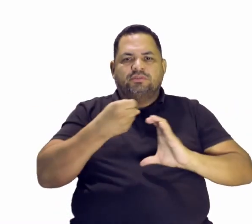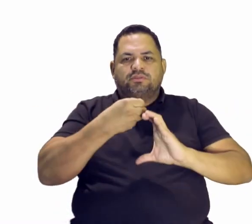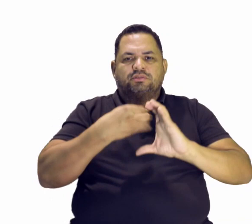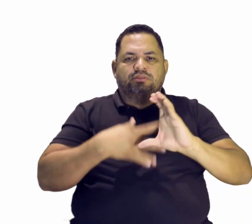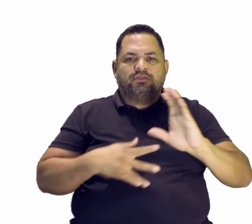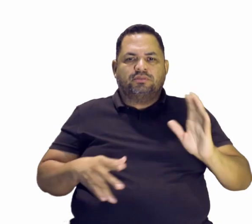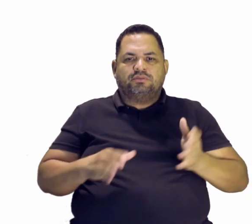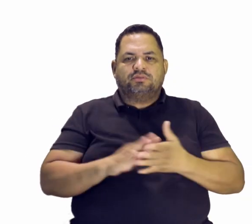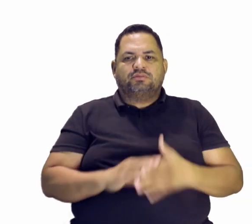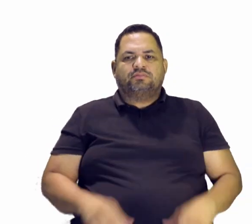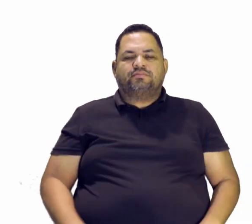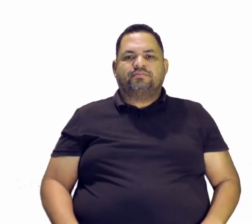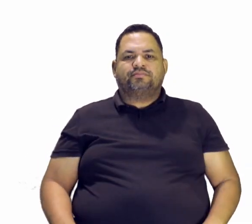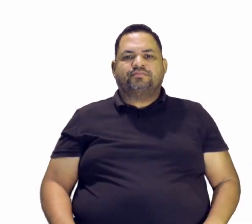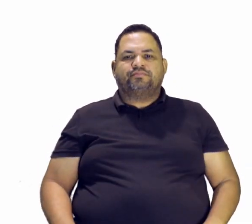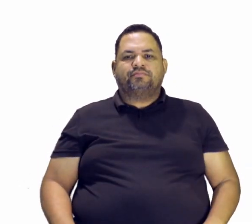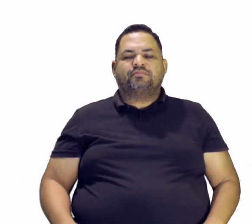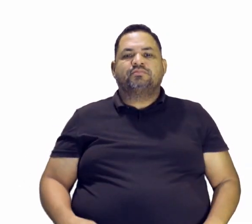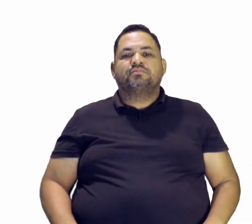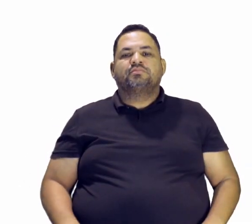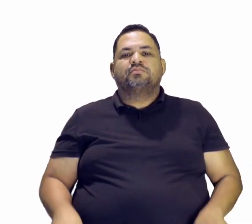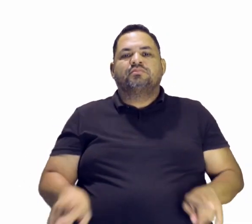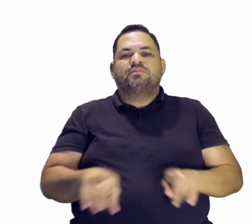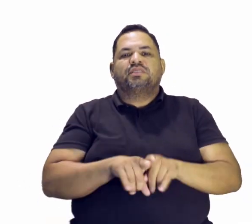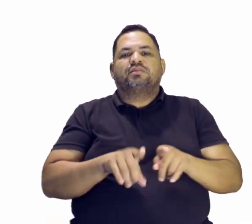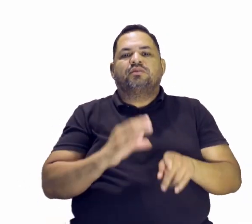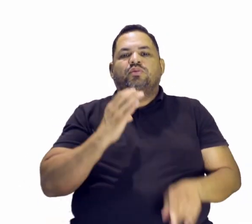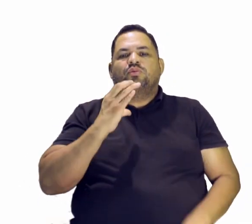Eu tenho também uma outra que se chama